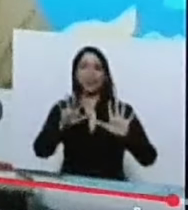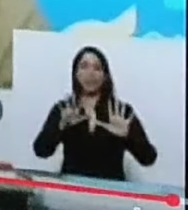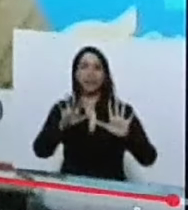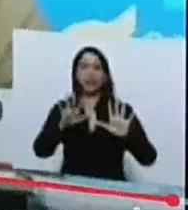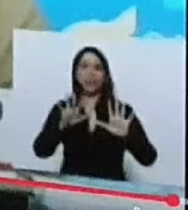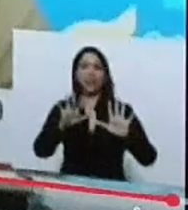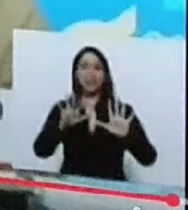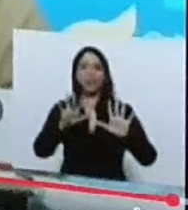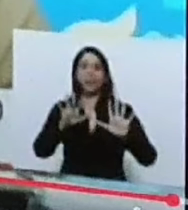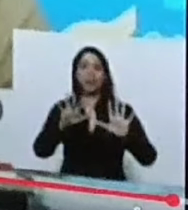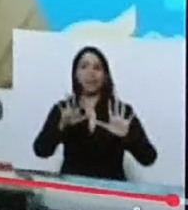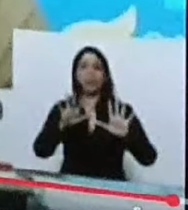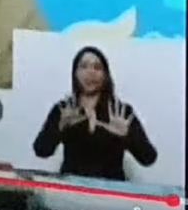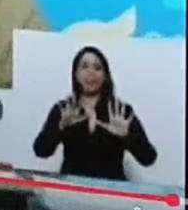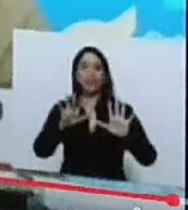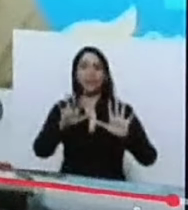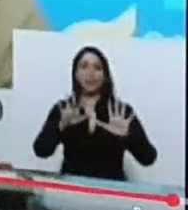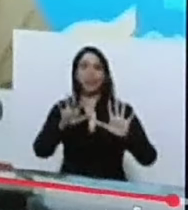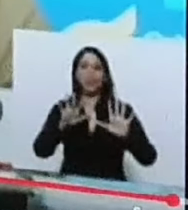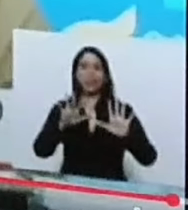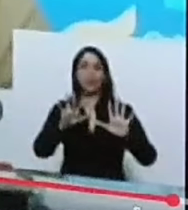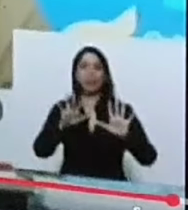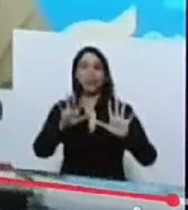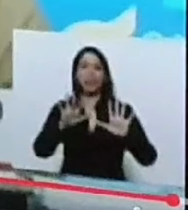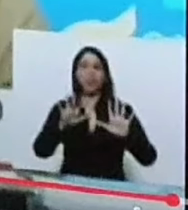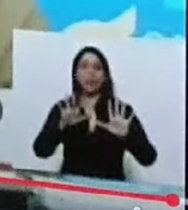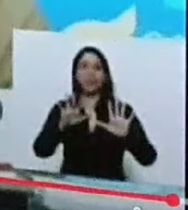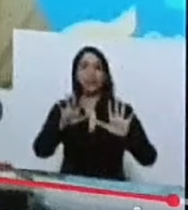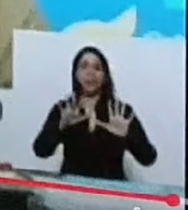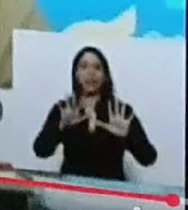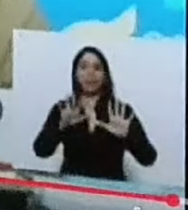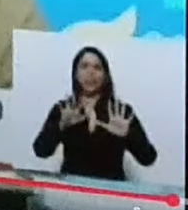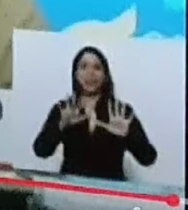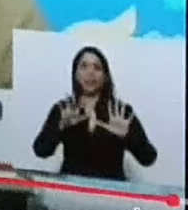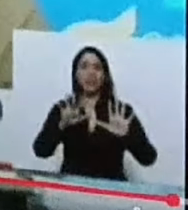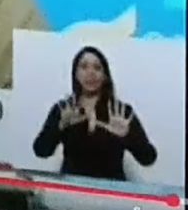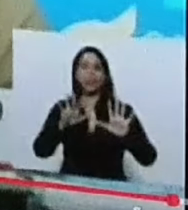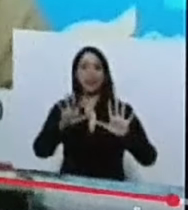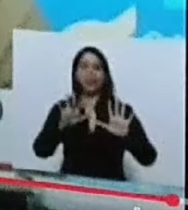líderes, despontam na nova América